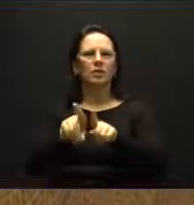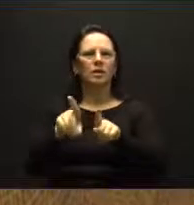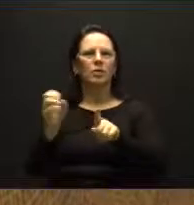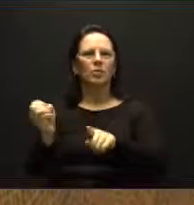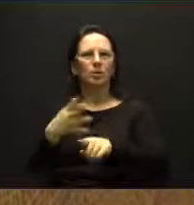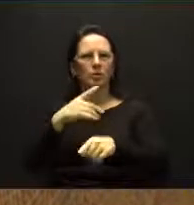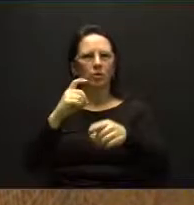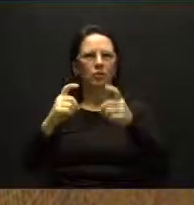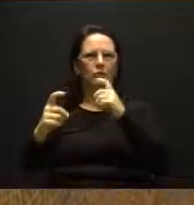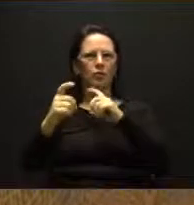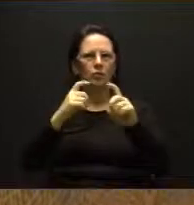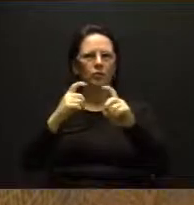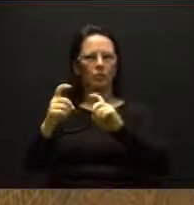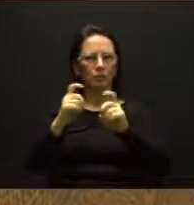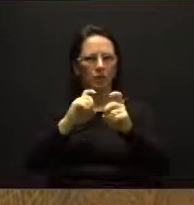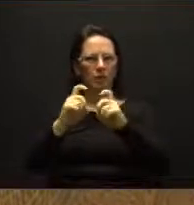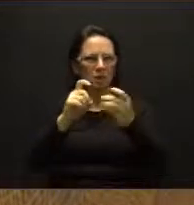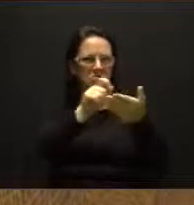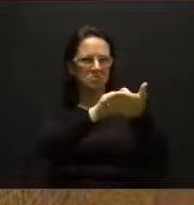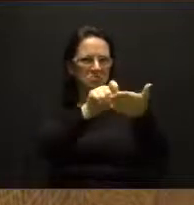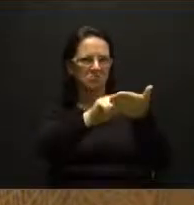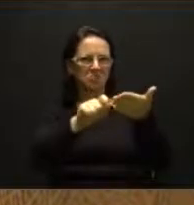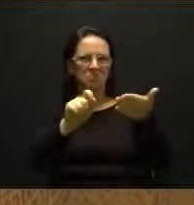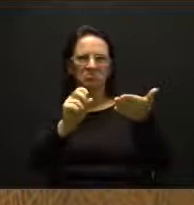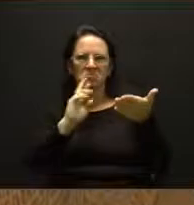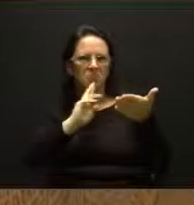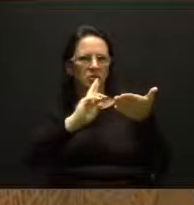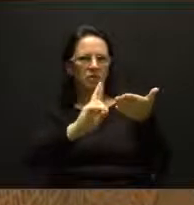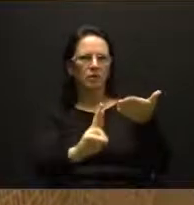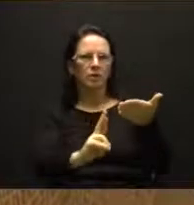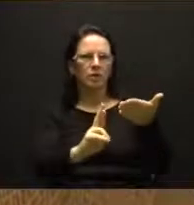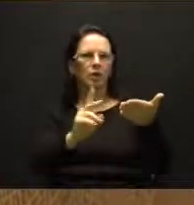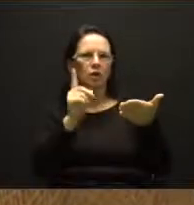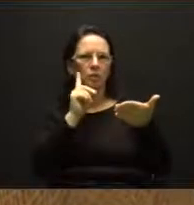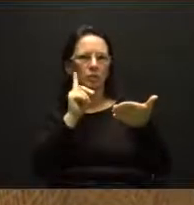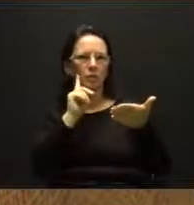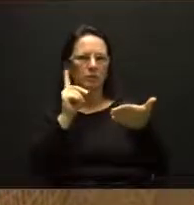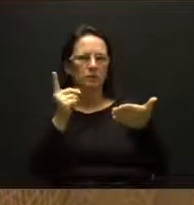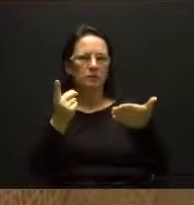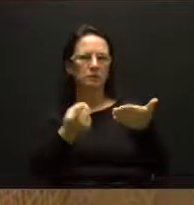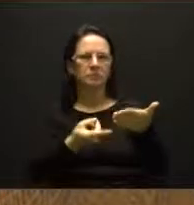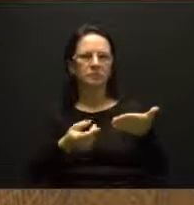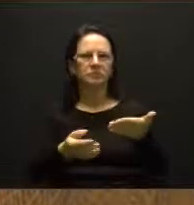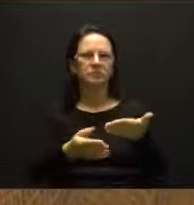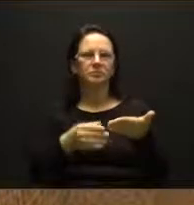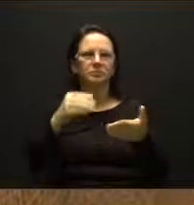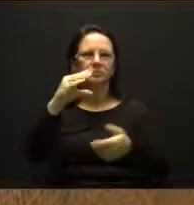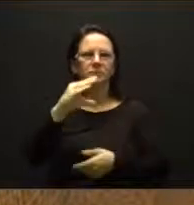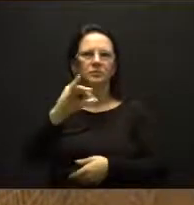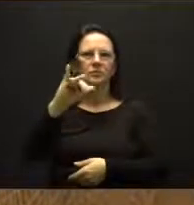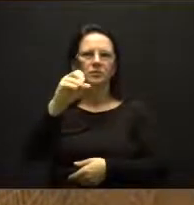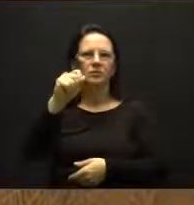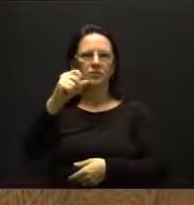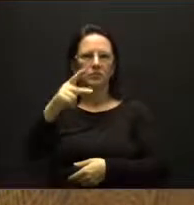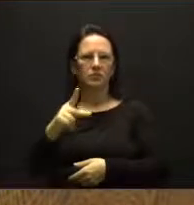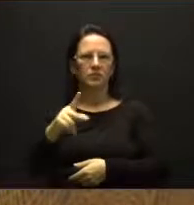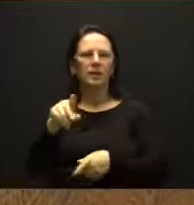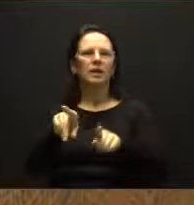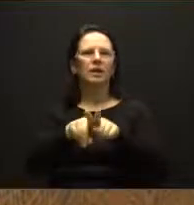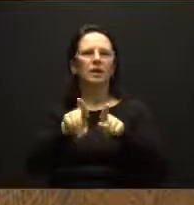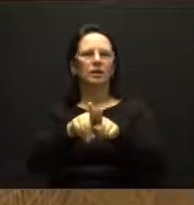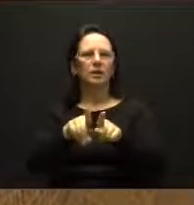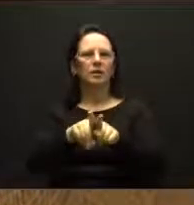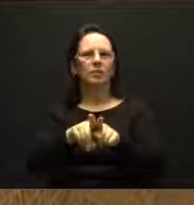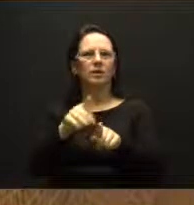cubatão foi a 71 não respondido até a presente data a ciesp cubatão solicitando